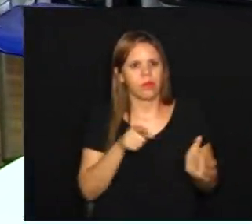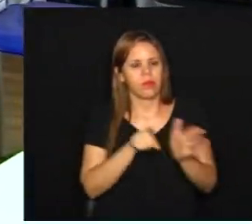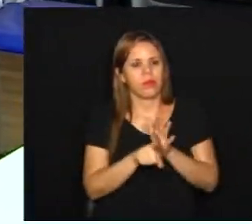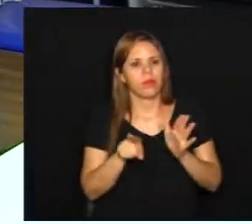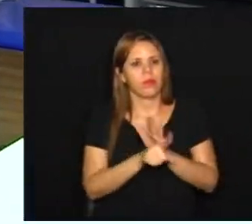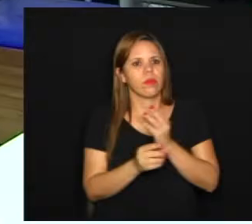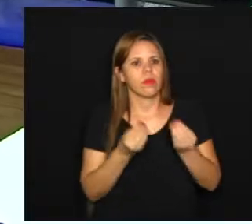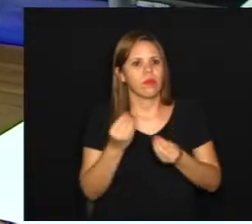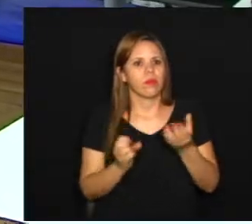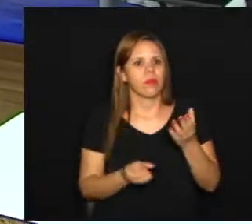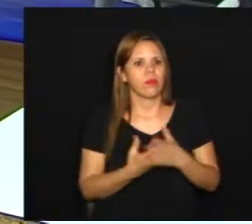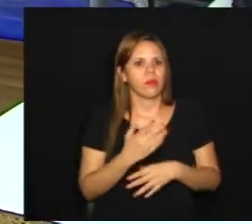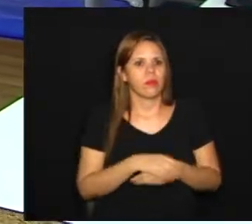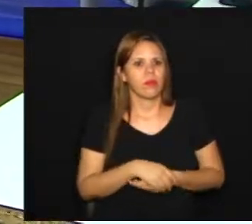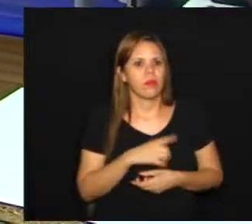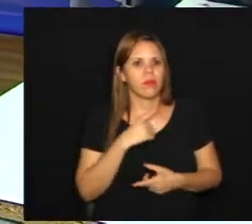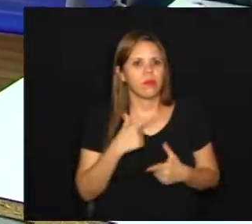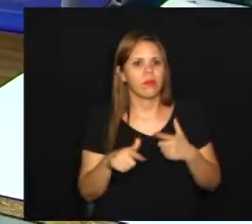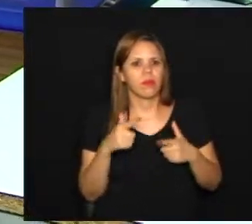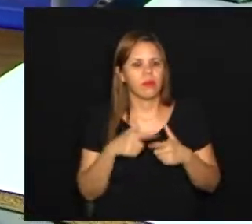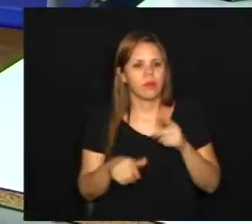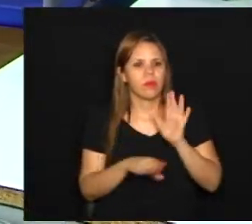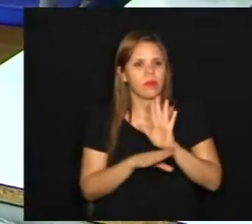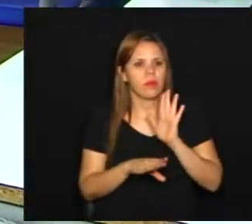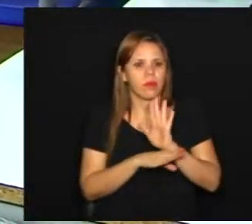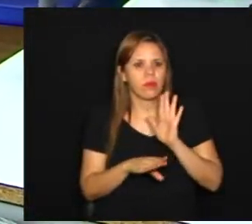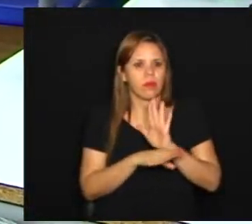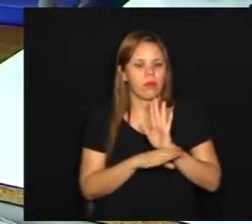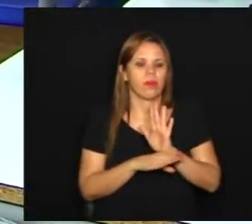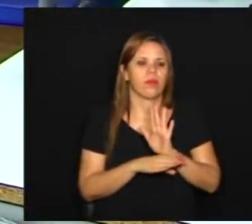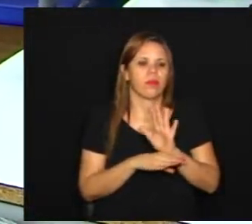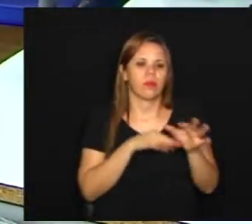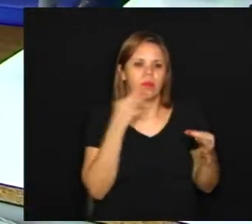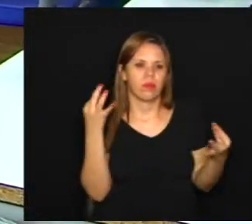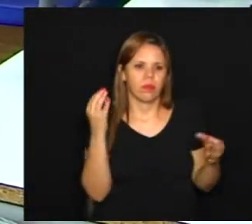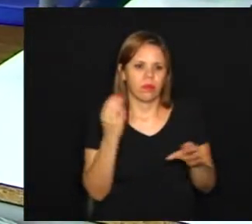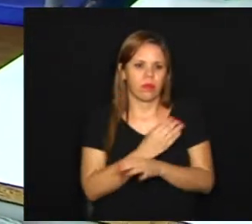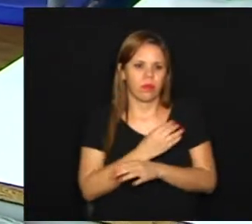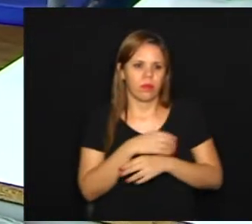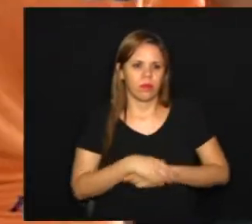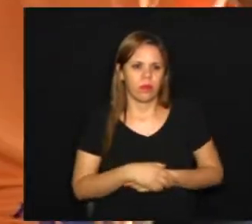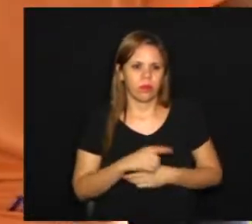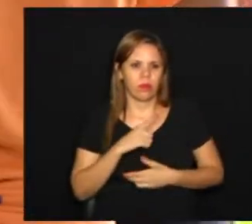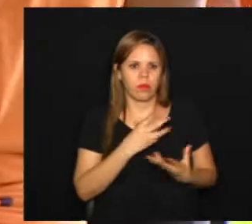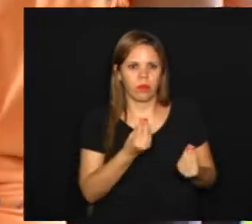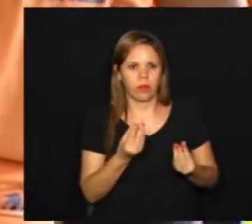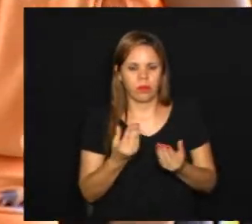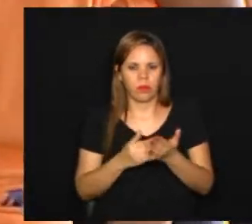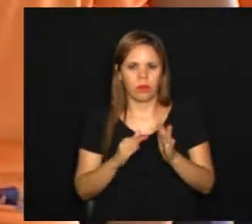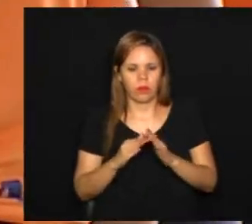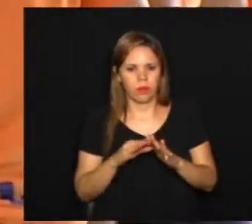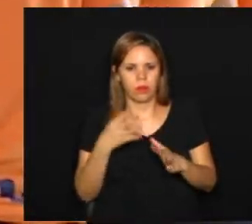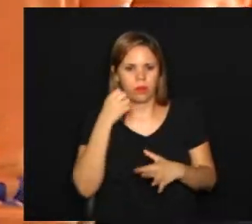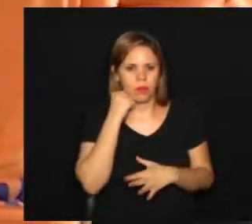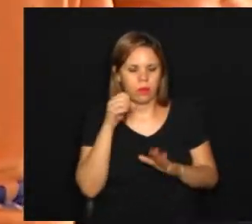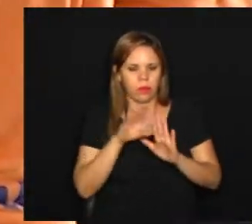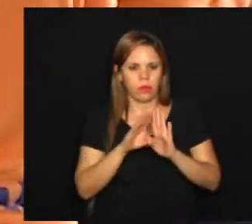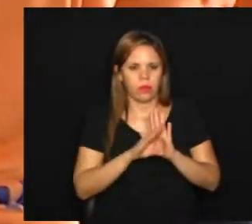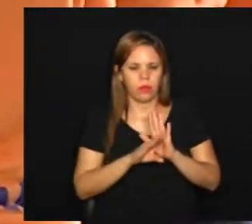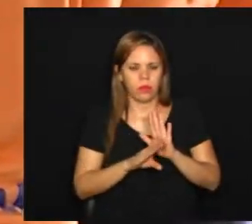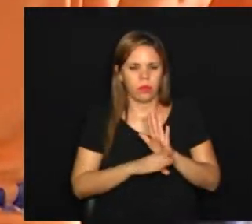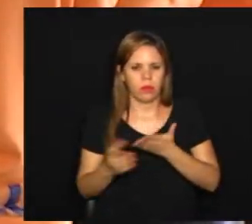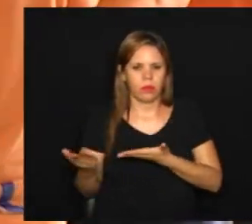pais também têm que participar da vida desse estudante, principalmente quando ele muda de escola. Com certeza, se tiver o apoio, se tiver o acompanhamento, vem até